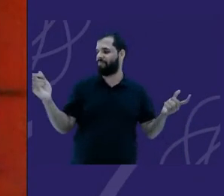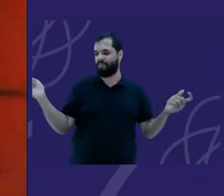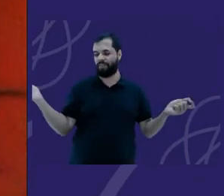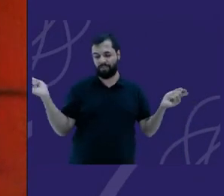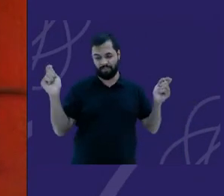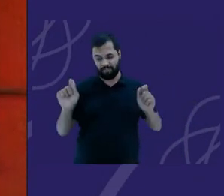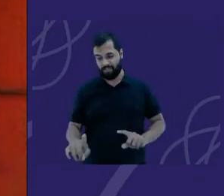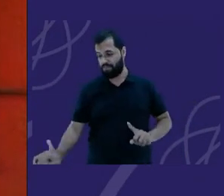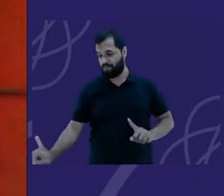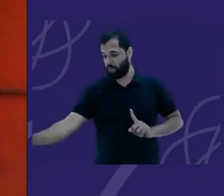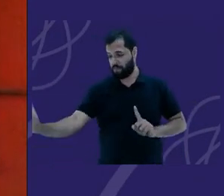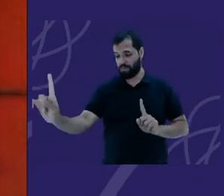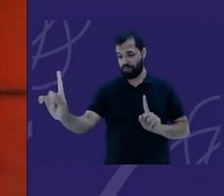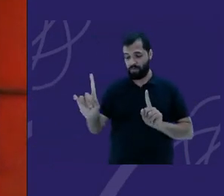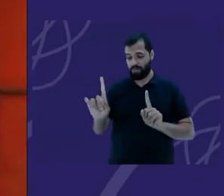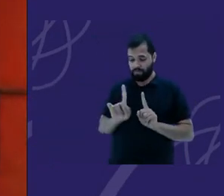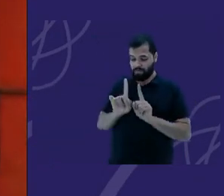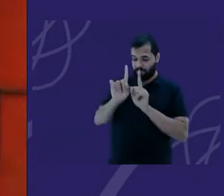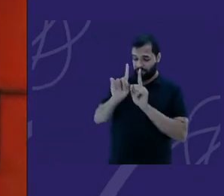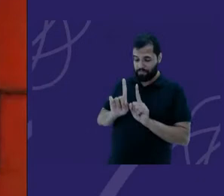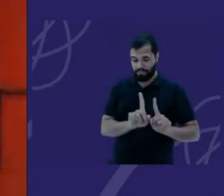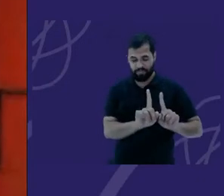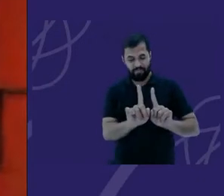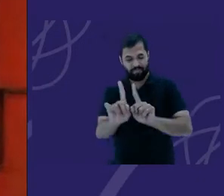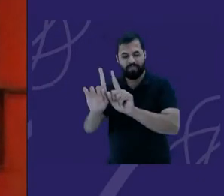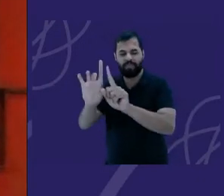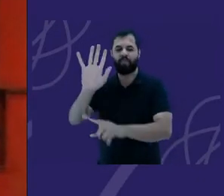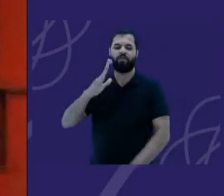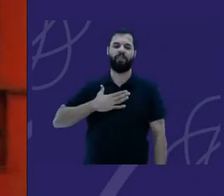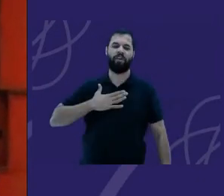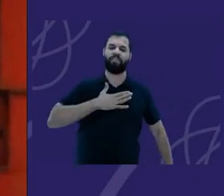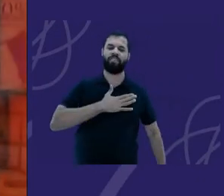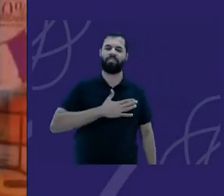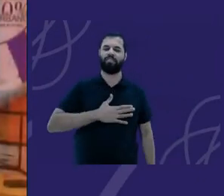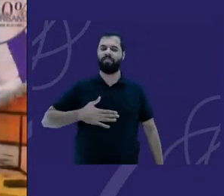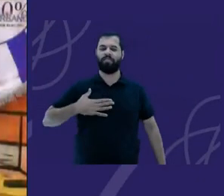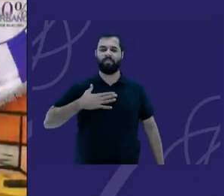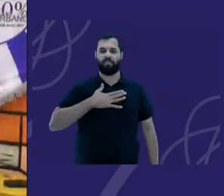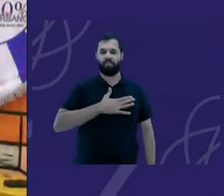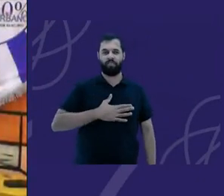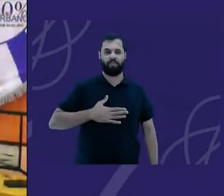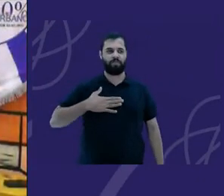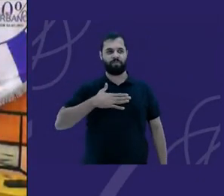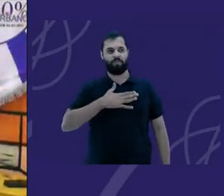então serei feliz, bem feliz.